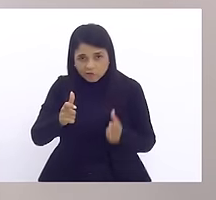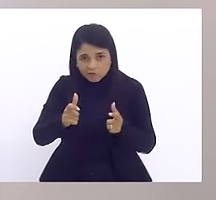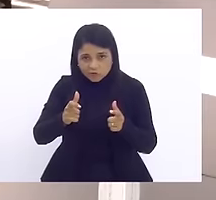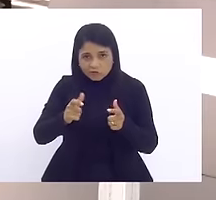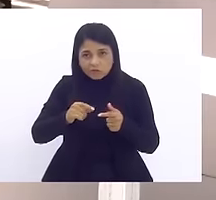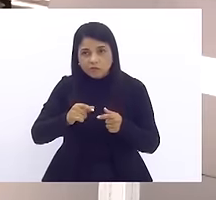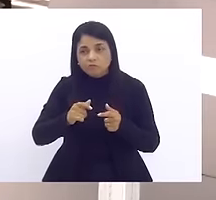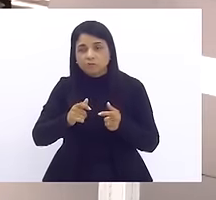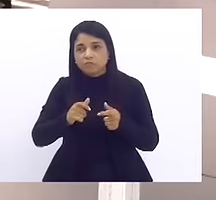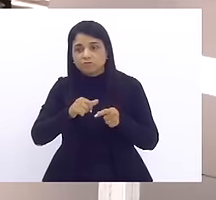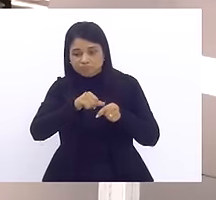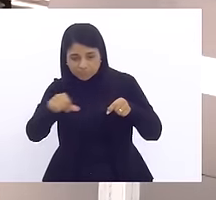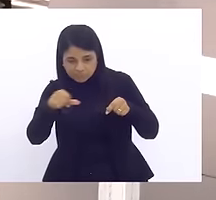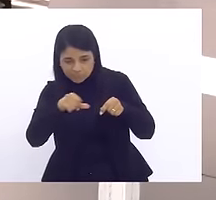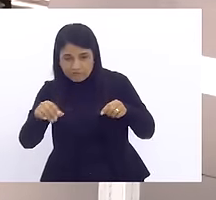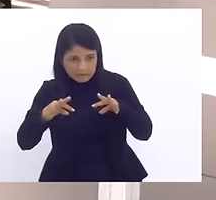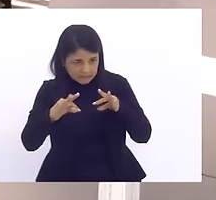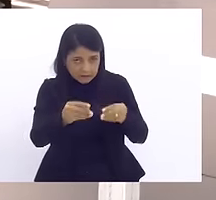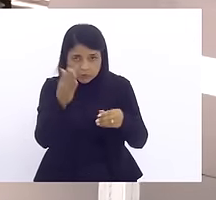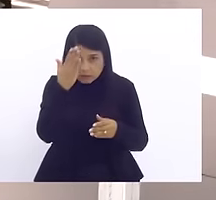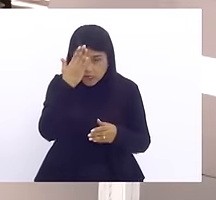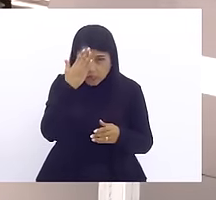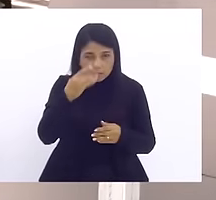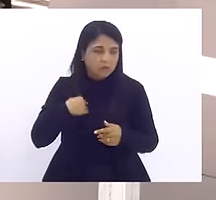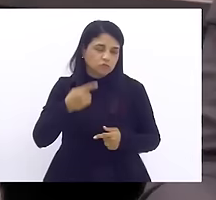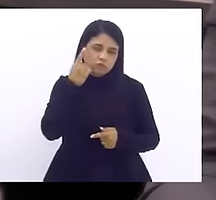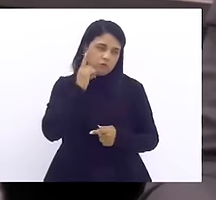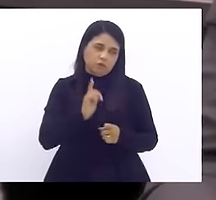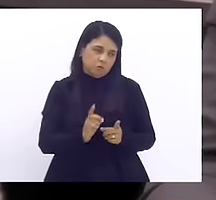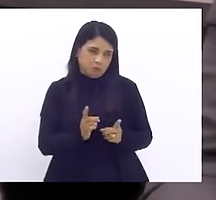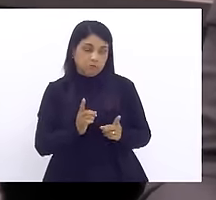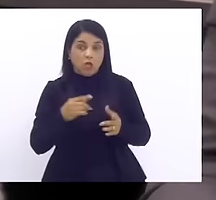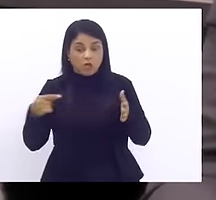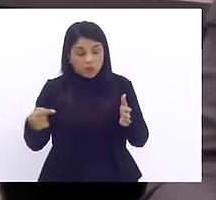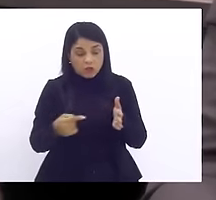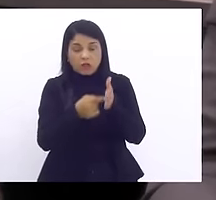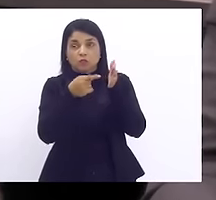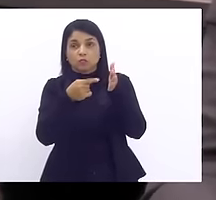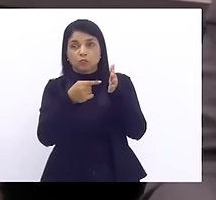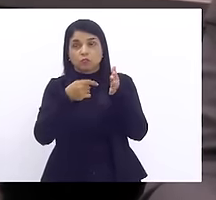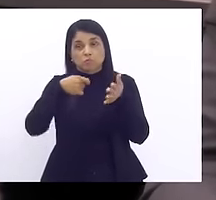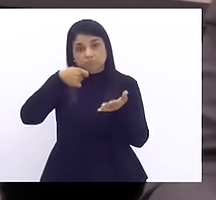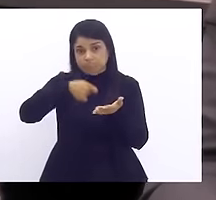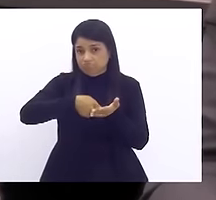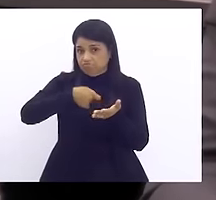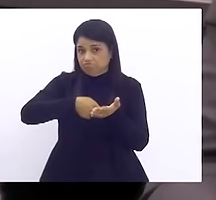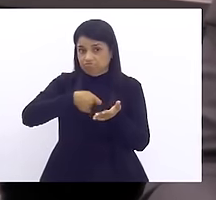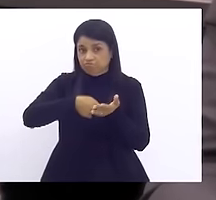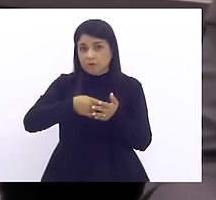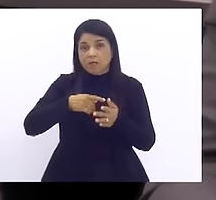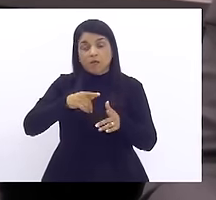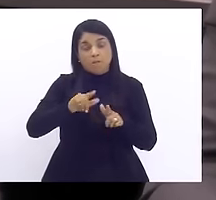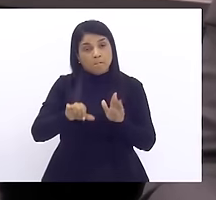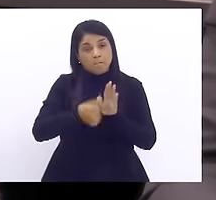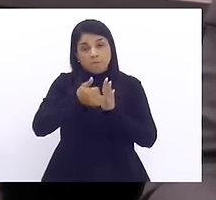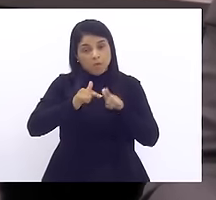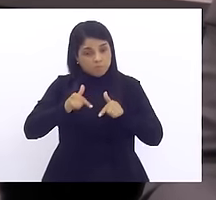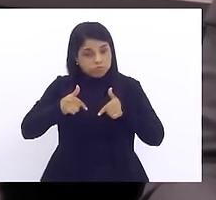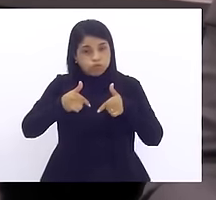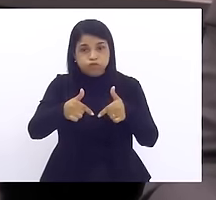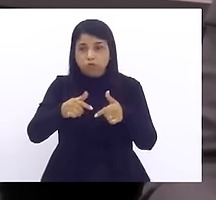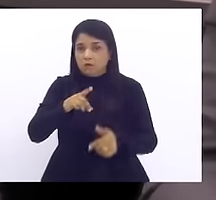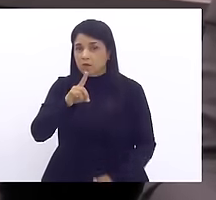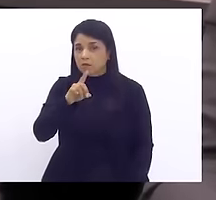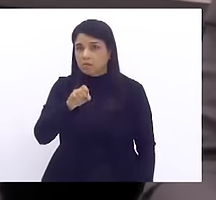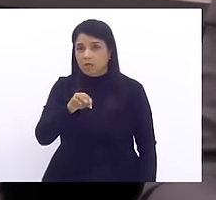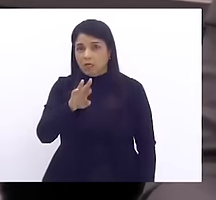a senhora sabe tudo em relação não não sabemos em relação quando houve a denúncia que foi muito pertinente a primeira Providência do Detro Aliás